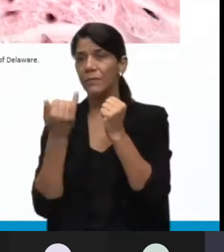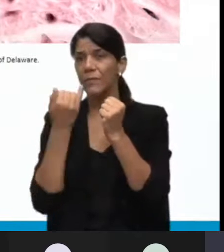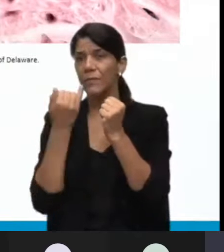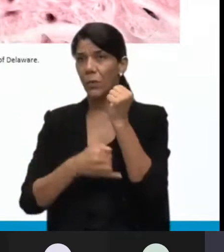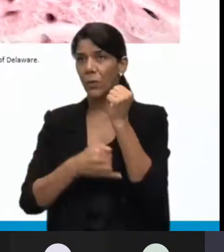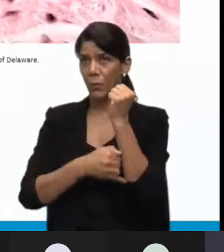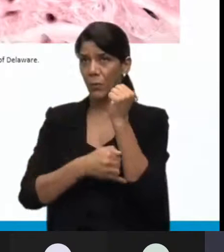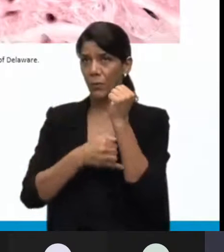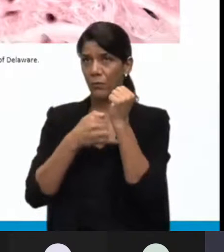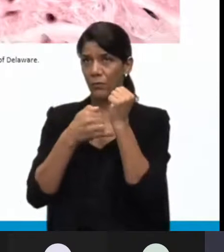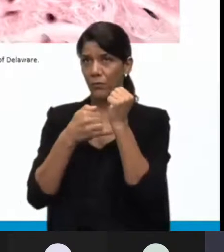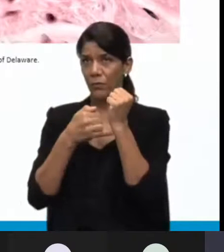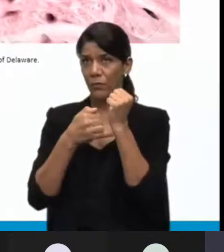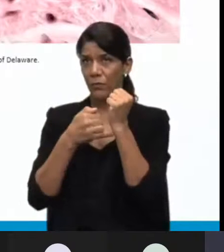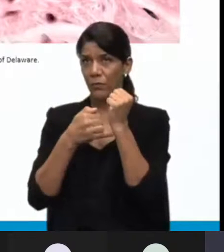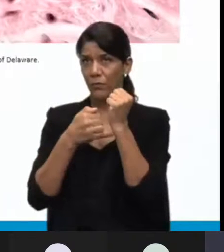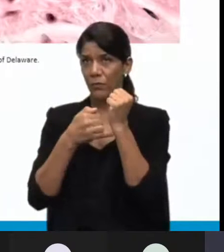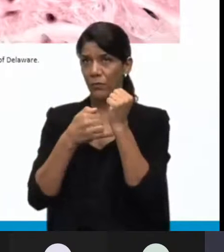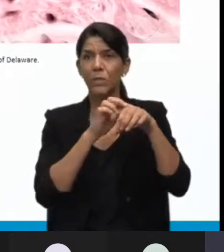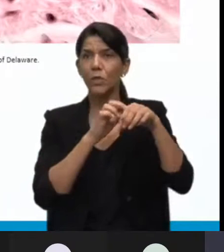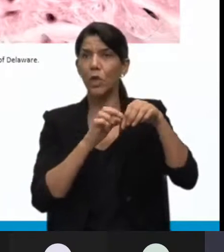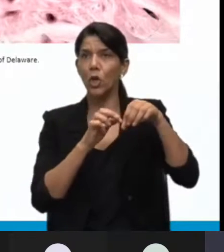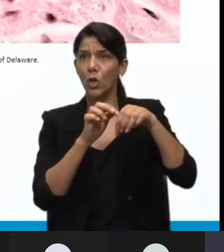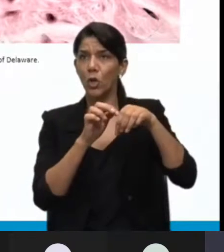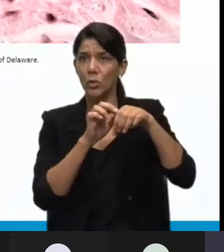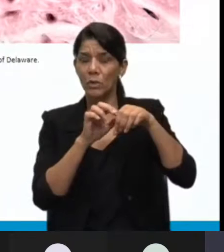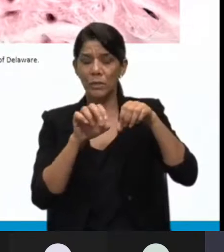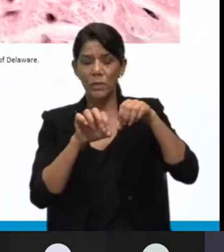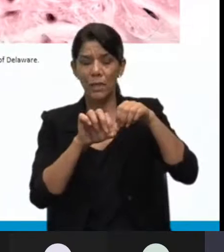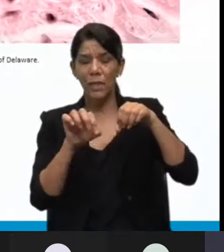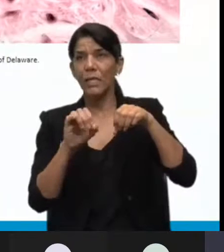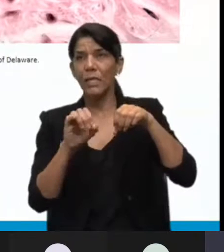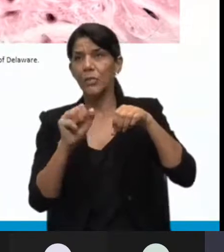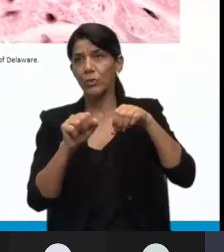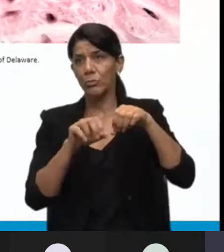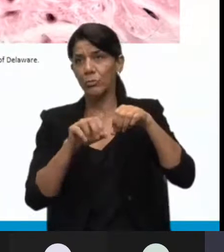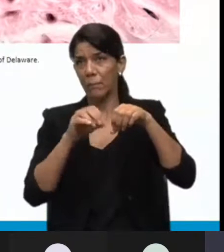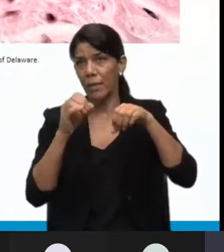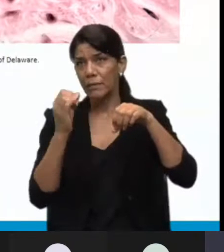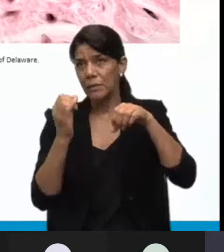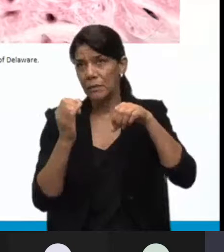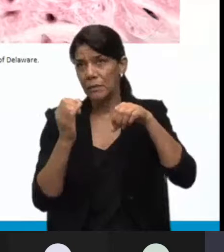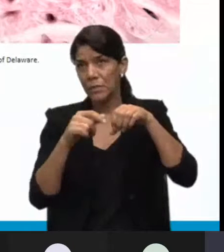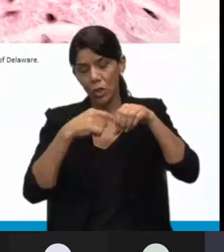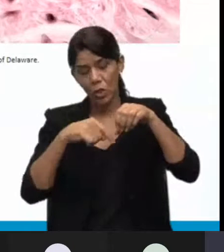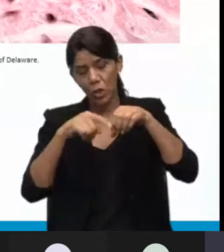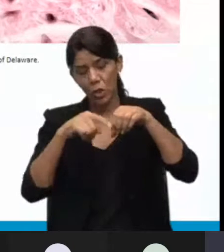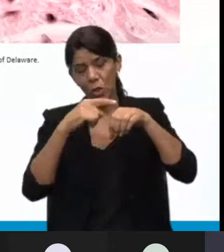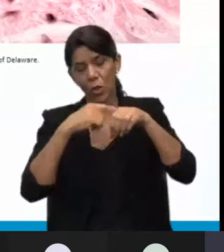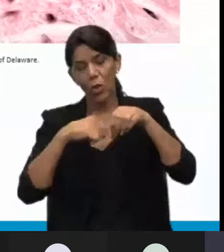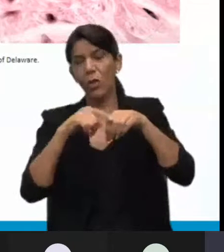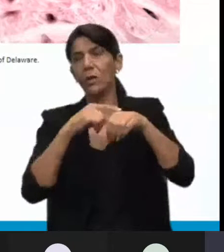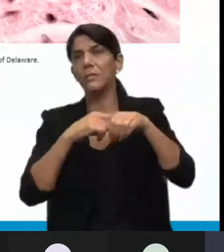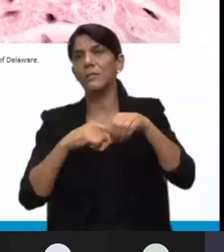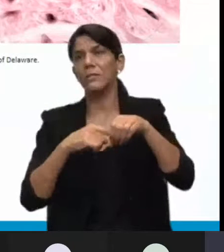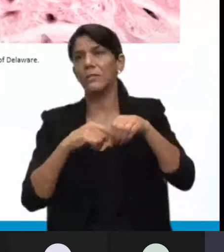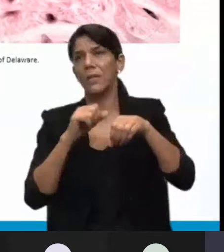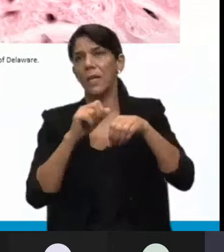ó, a túnica média, aqui a túnica íntima, e essa região mais externa aqui, a